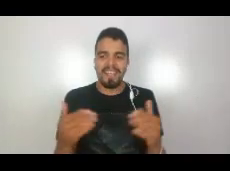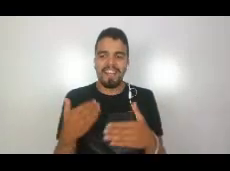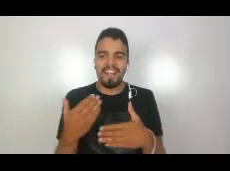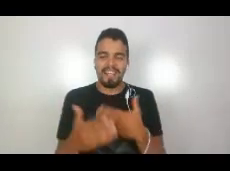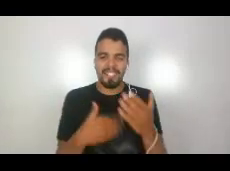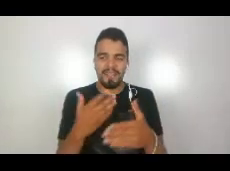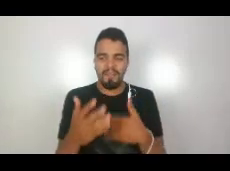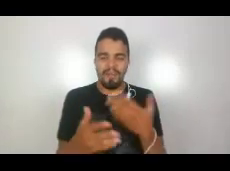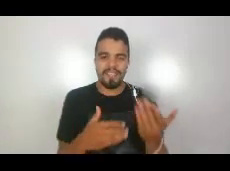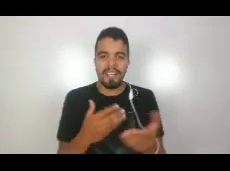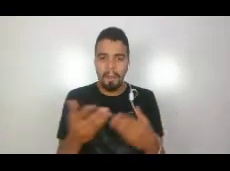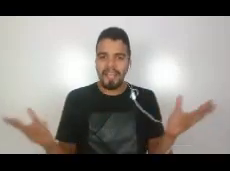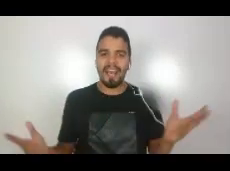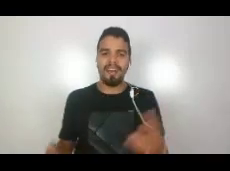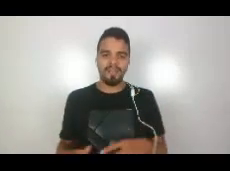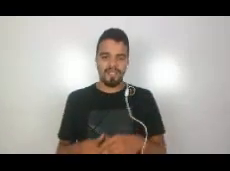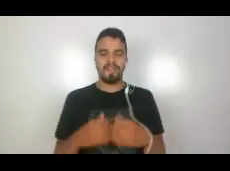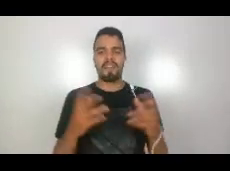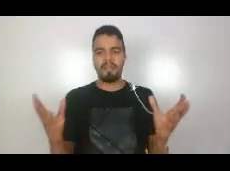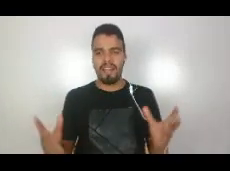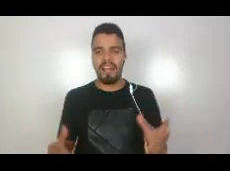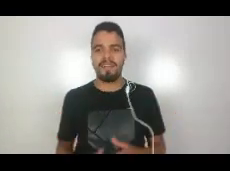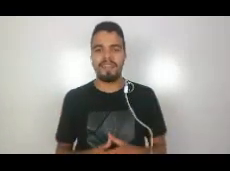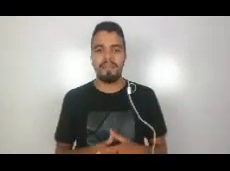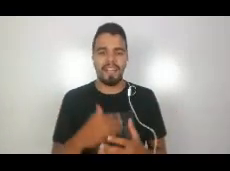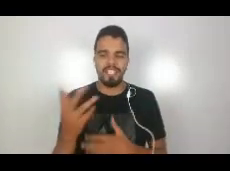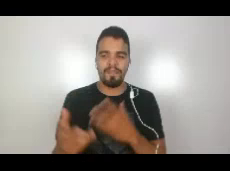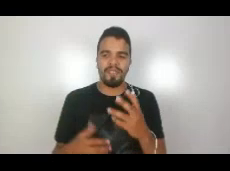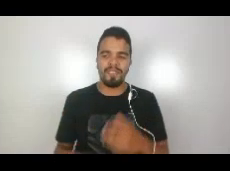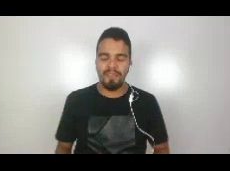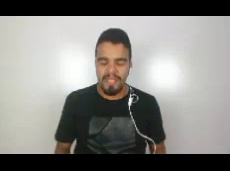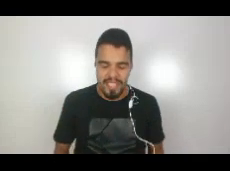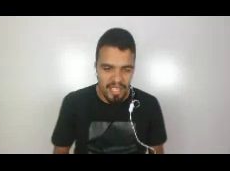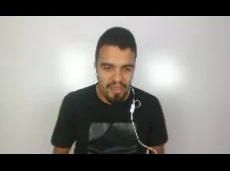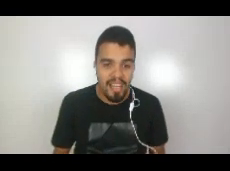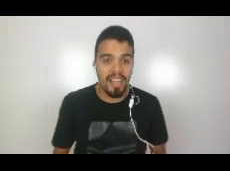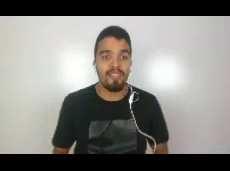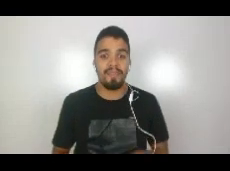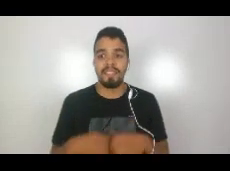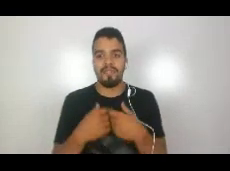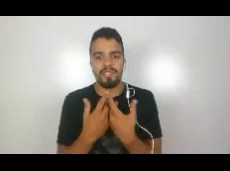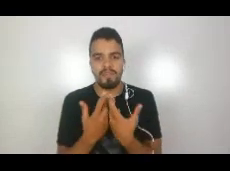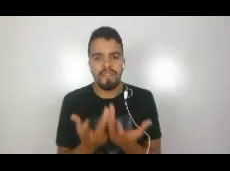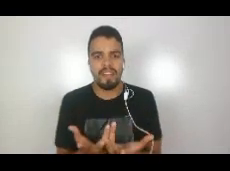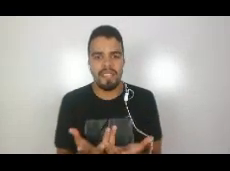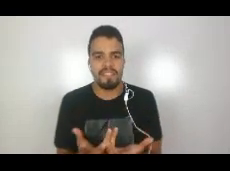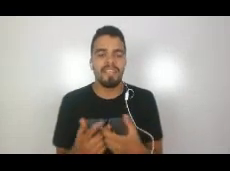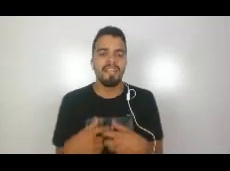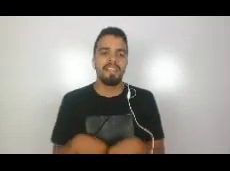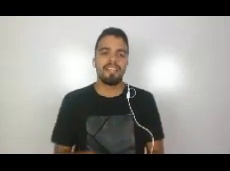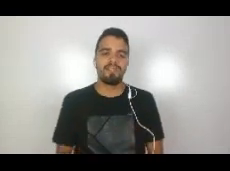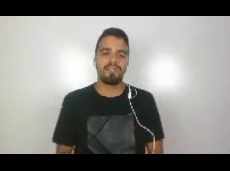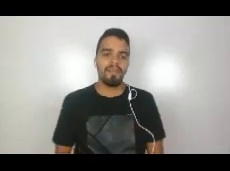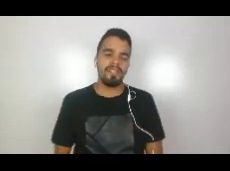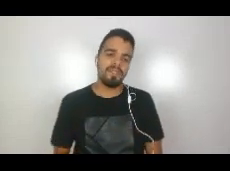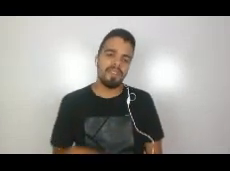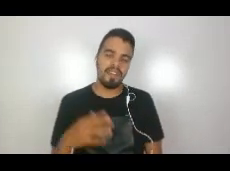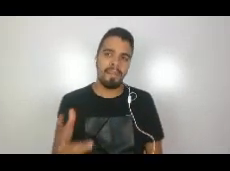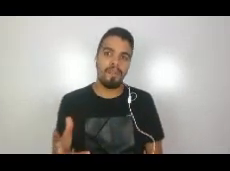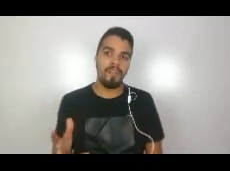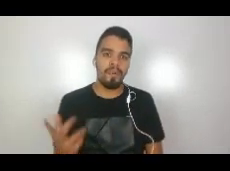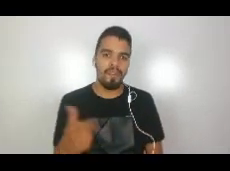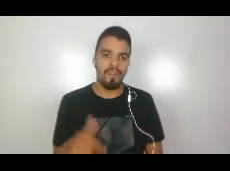que a gente possa ampliar o nosso vocabulário, né? Para que a gente possa começar a dialogar, começar a construir frases, e que é